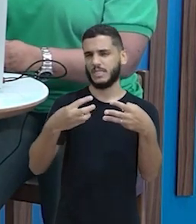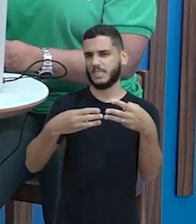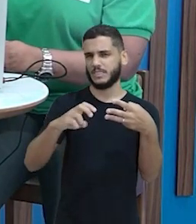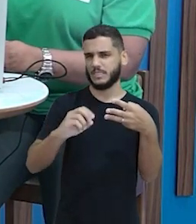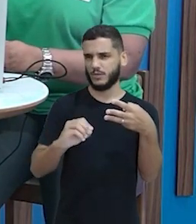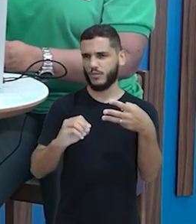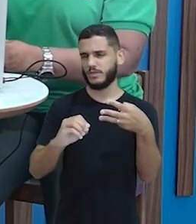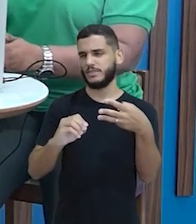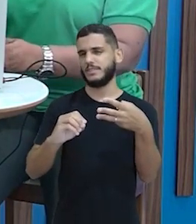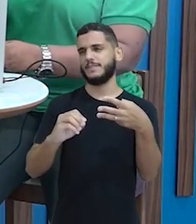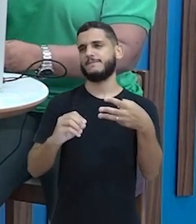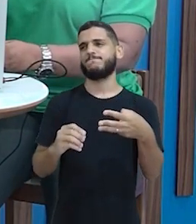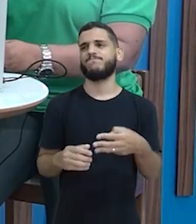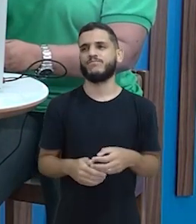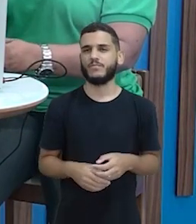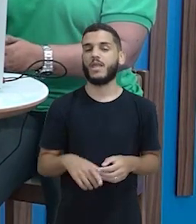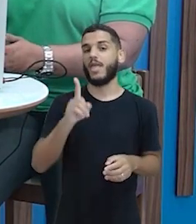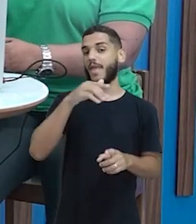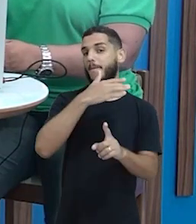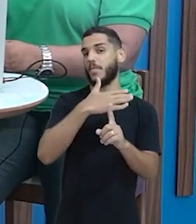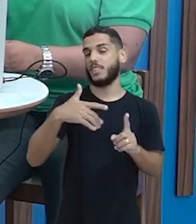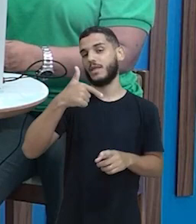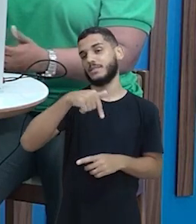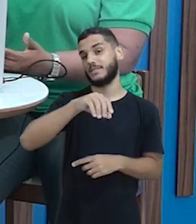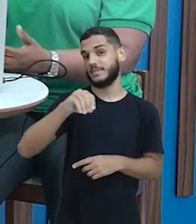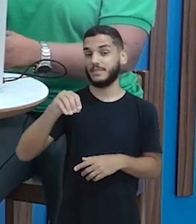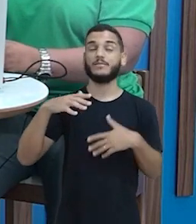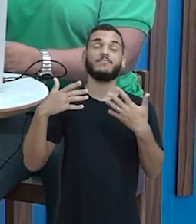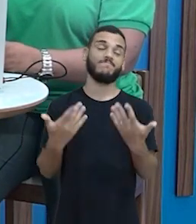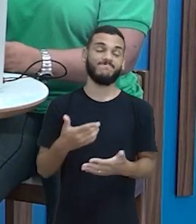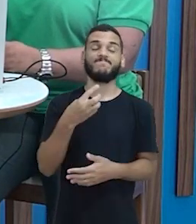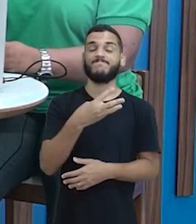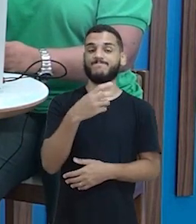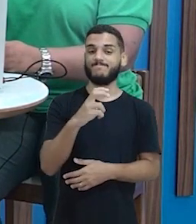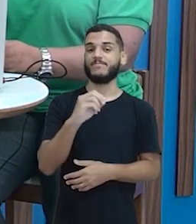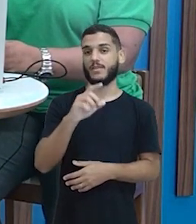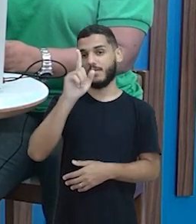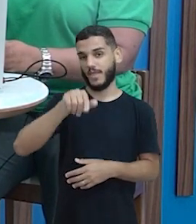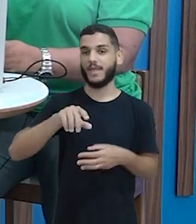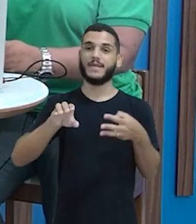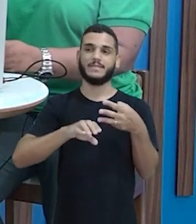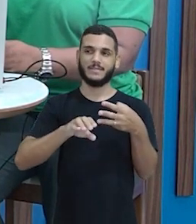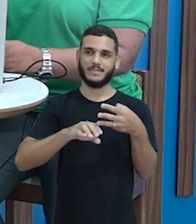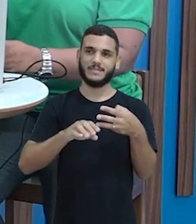e cinquenta tarde de 700 350 letra C